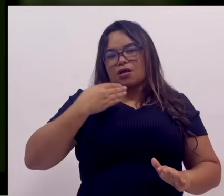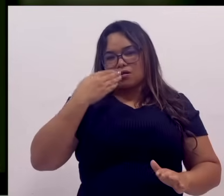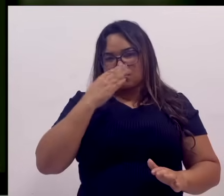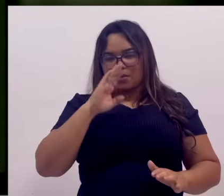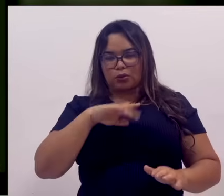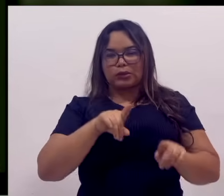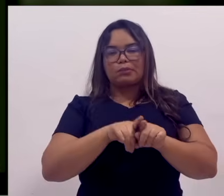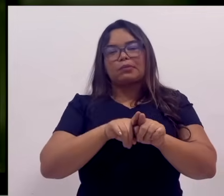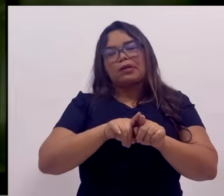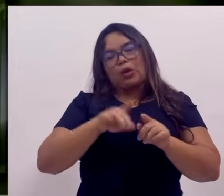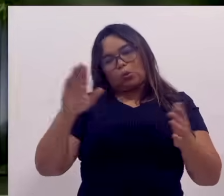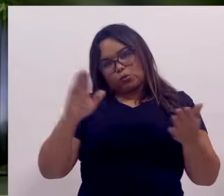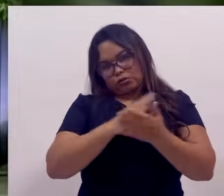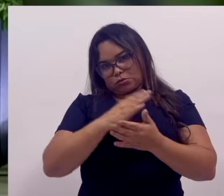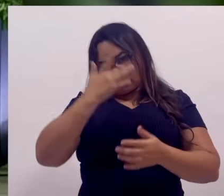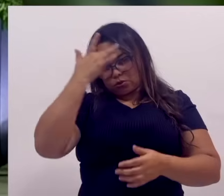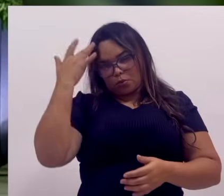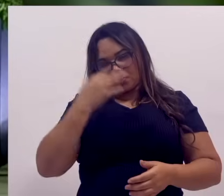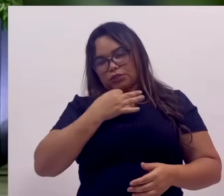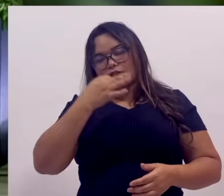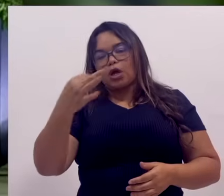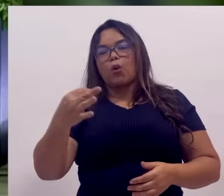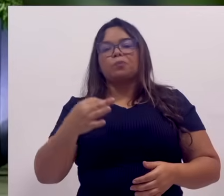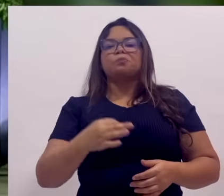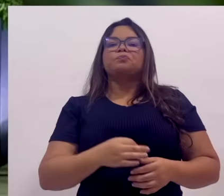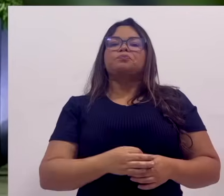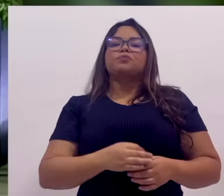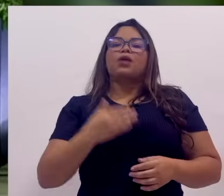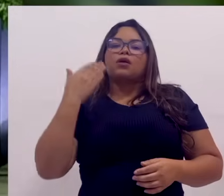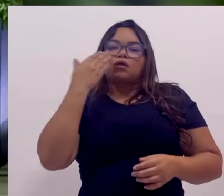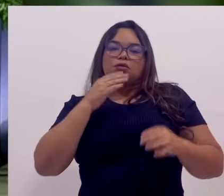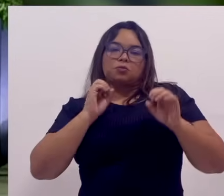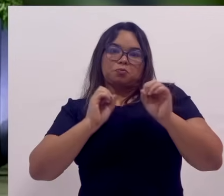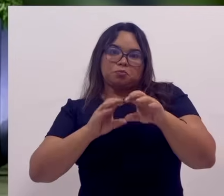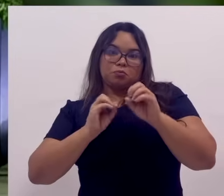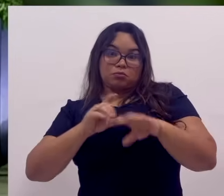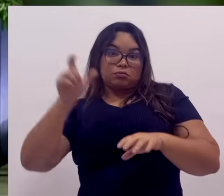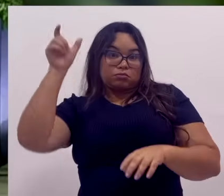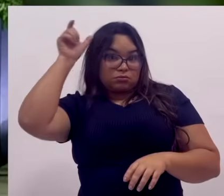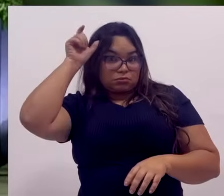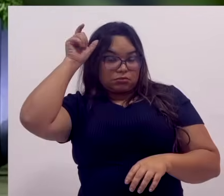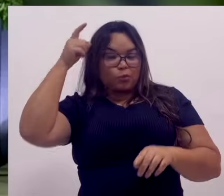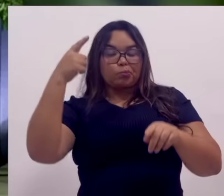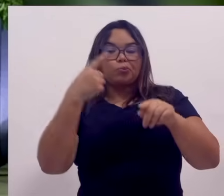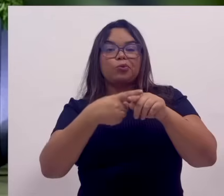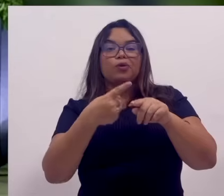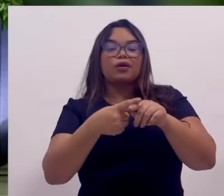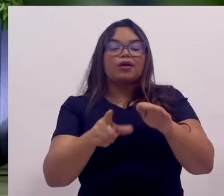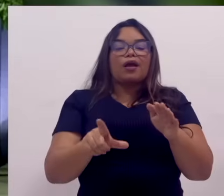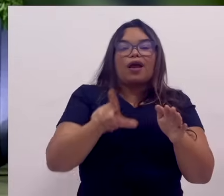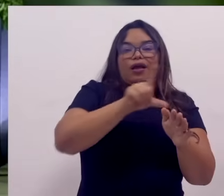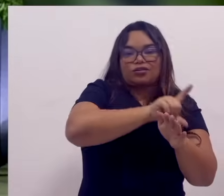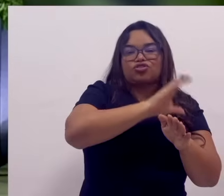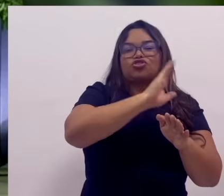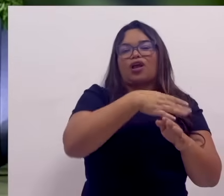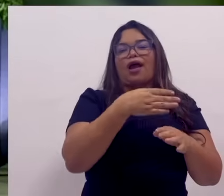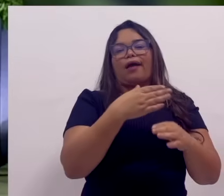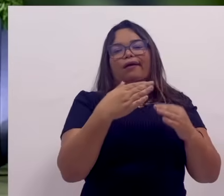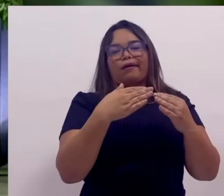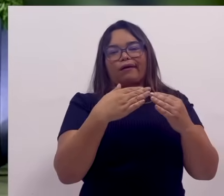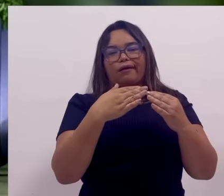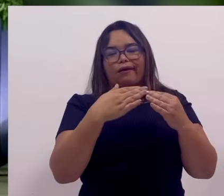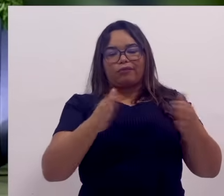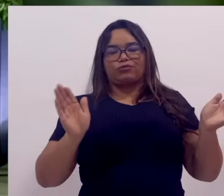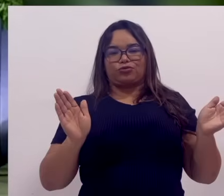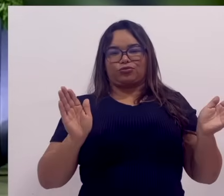que significa também os ensinamentos de Satanás. Depois que as concessões entraram na igreja, e claramente vemos que o